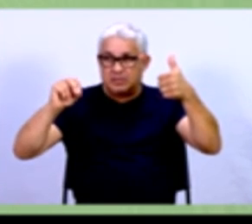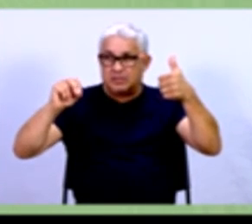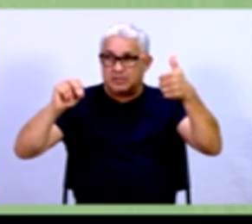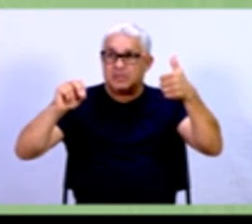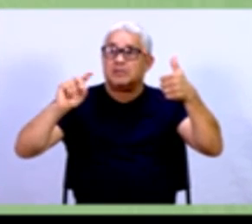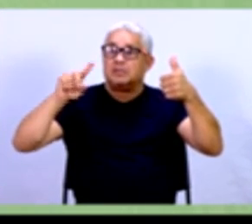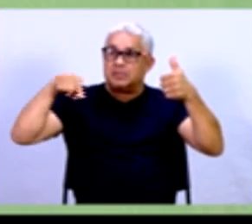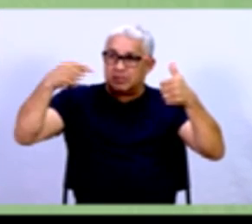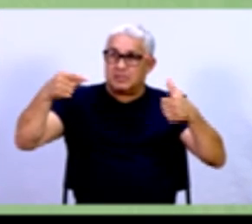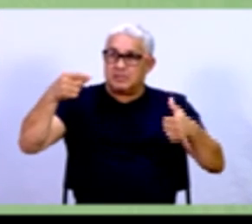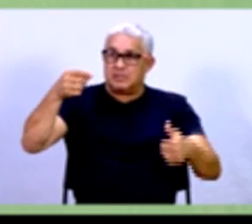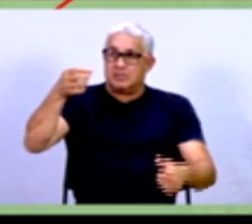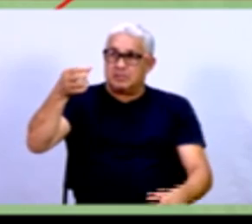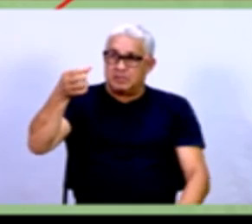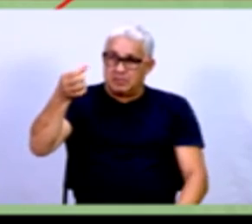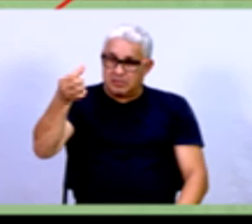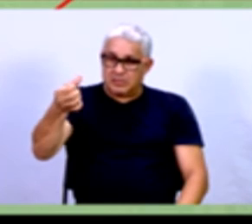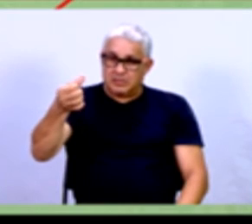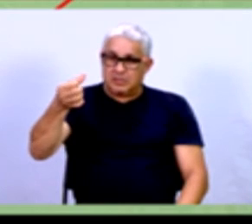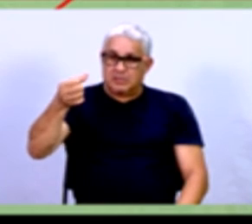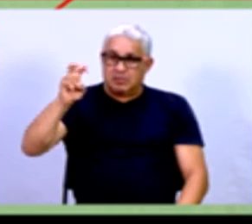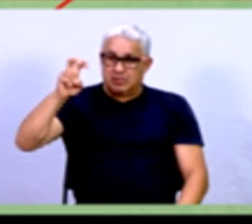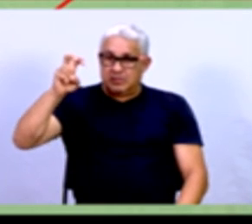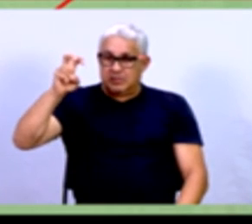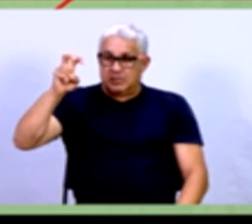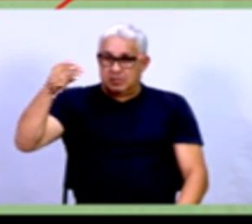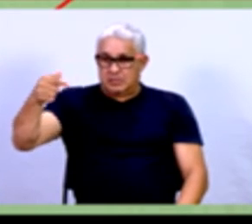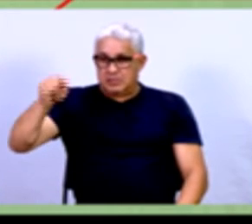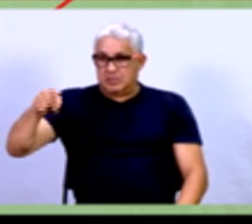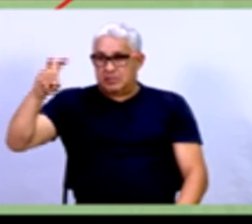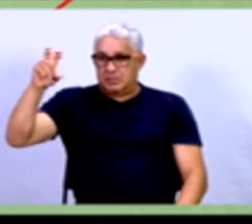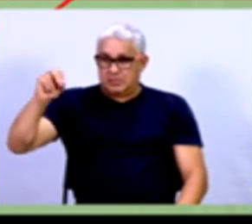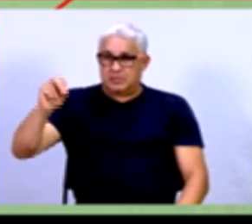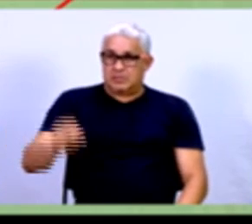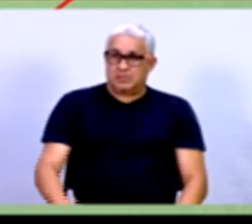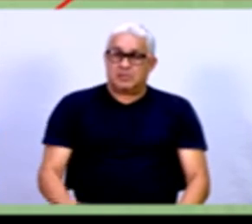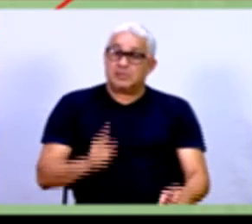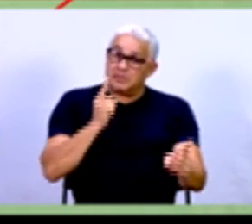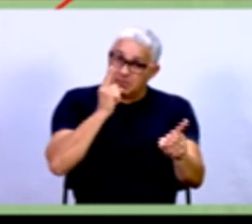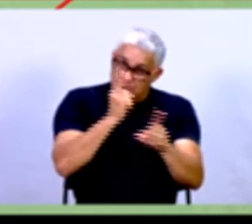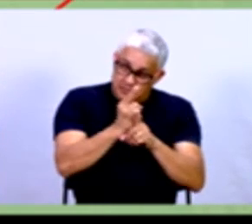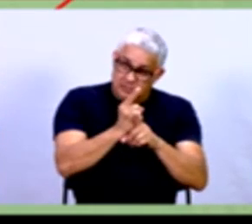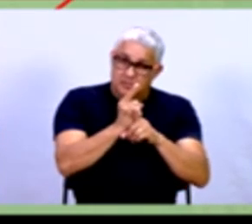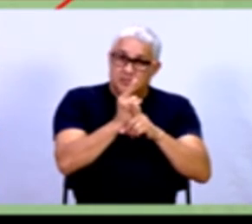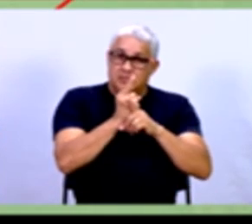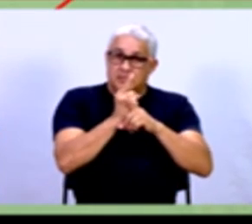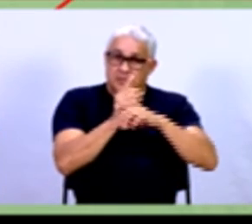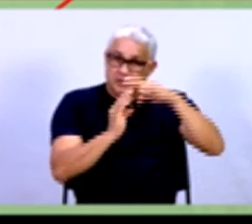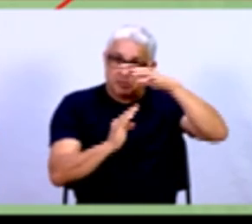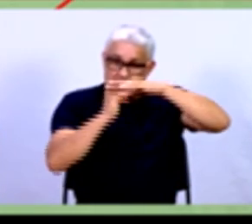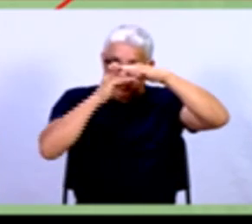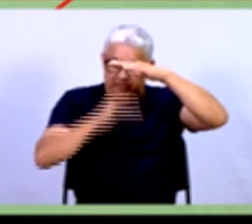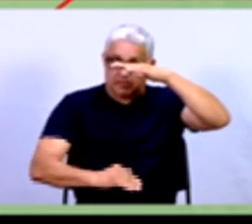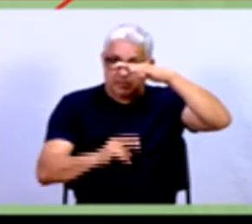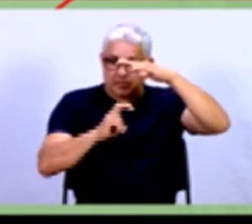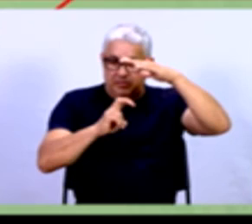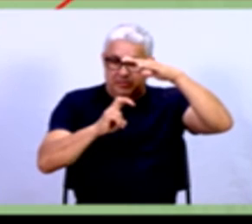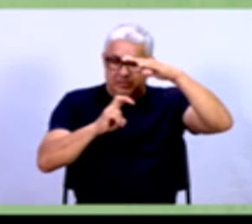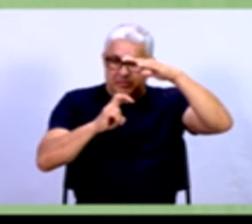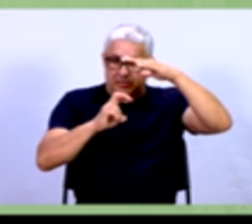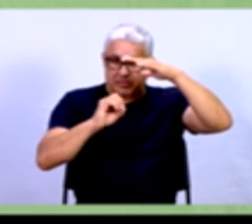657,50, que foi o que a gente acabou de encontrar aqui, pessoal, ó. O limite inferior 502, o limite